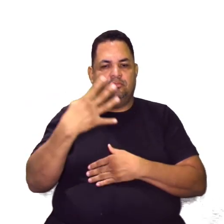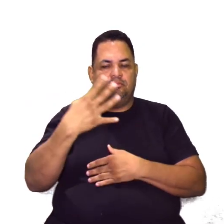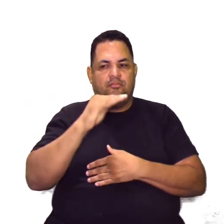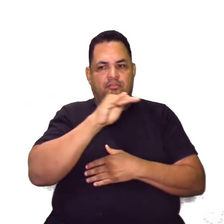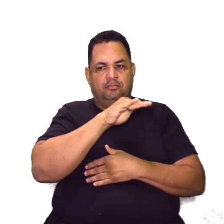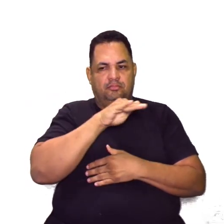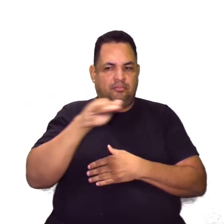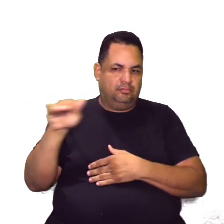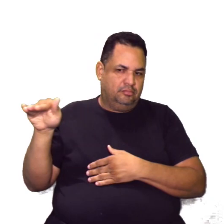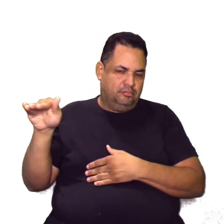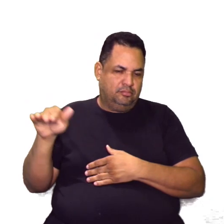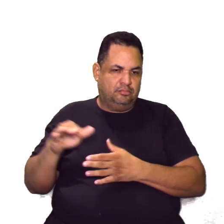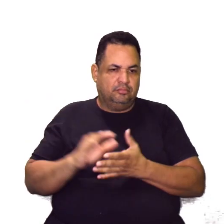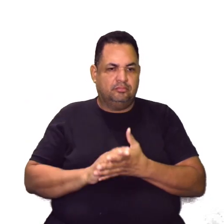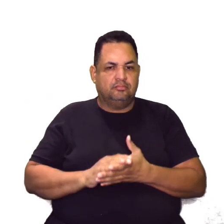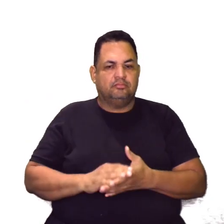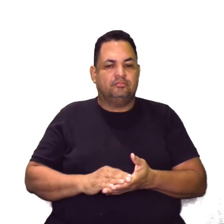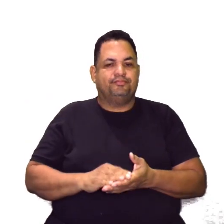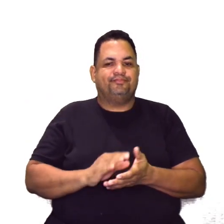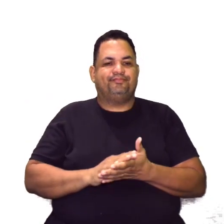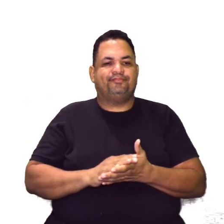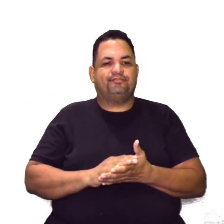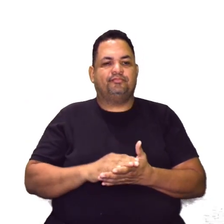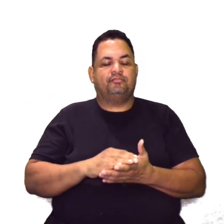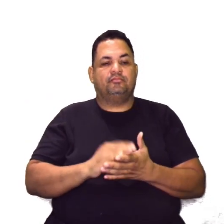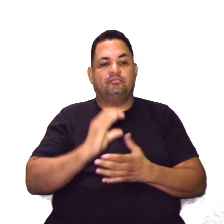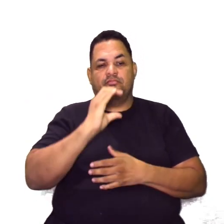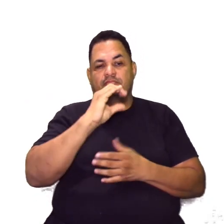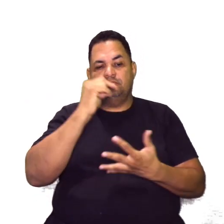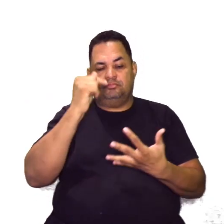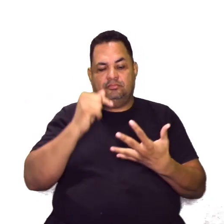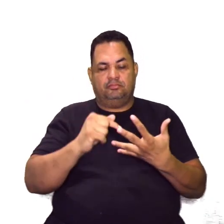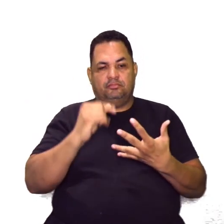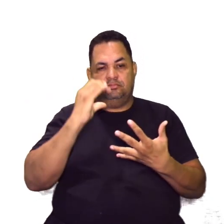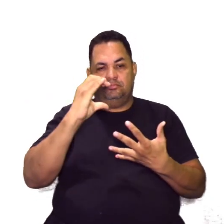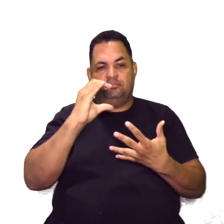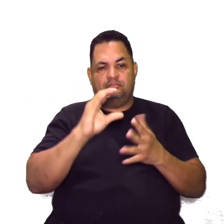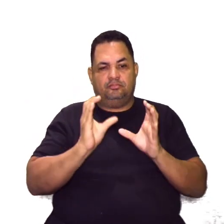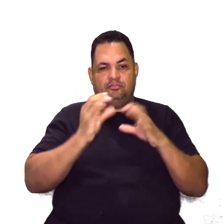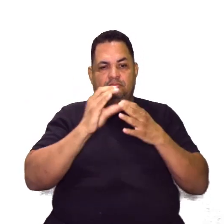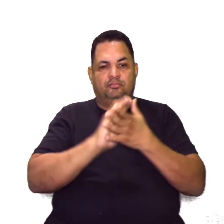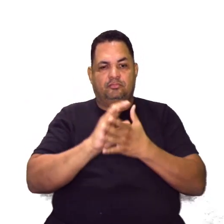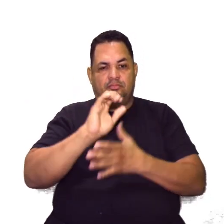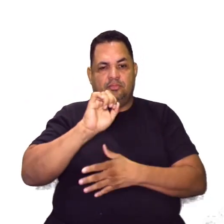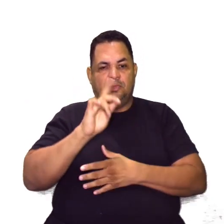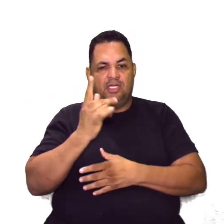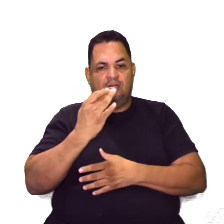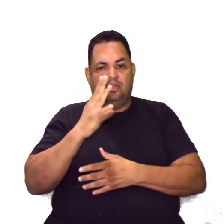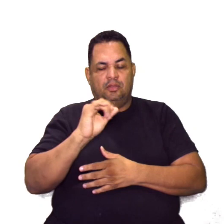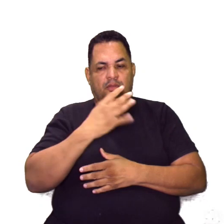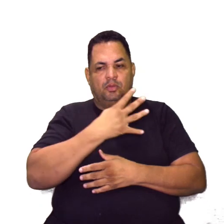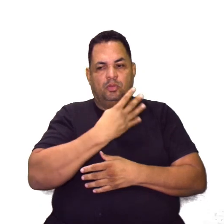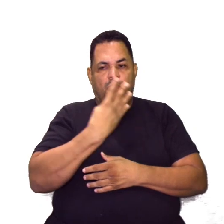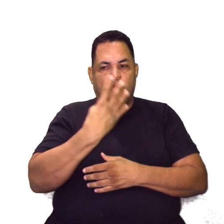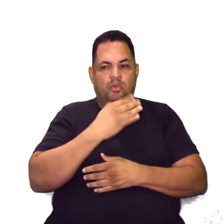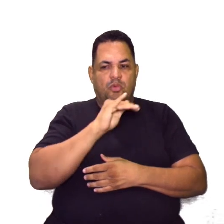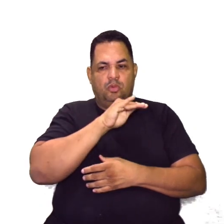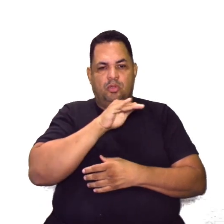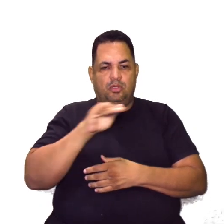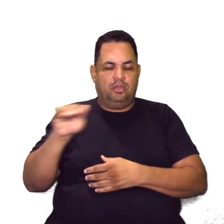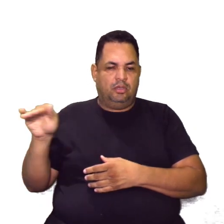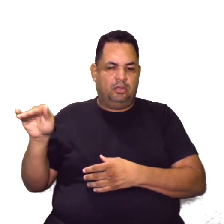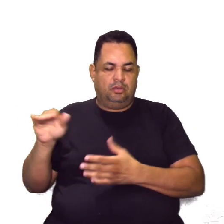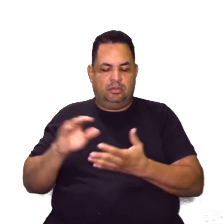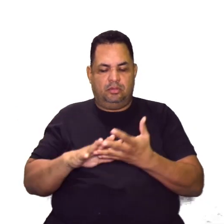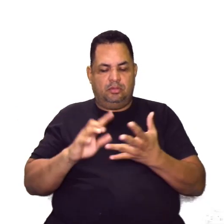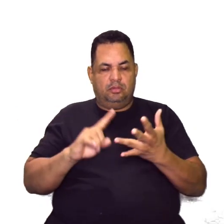quarto período. Letra C, família dos halogênios, quarto período.